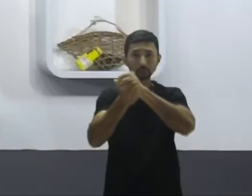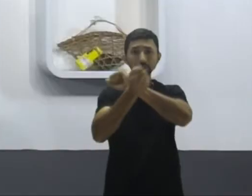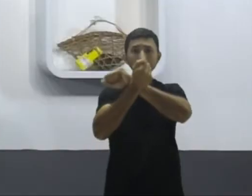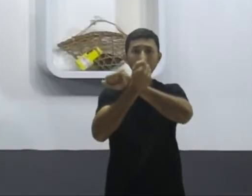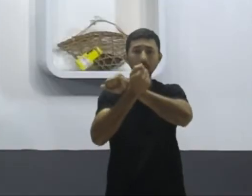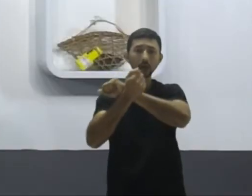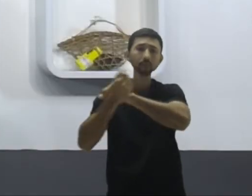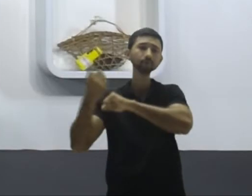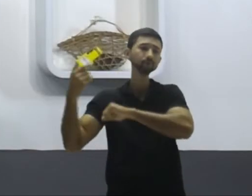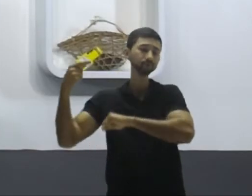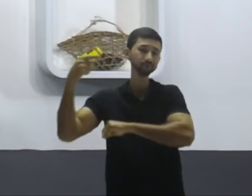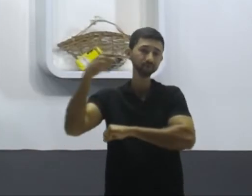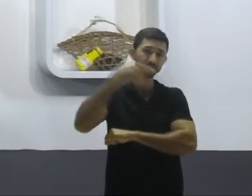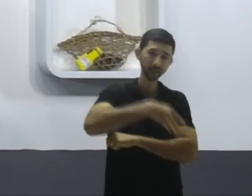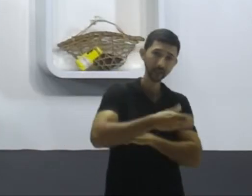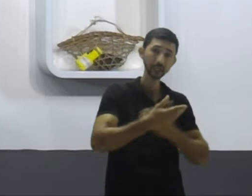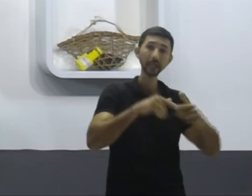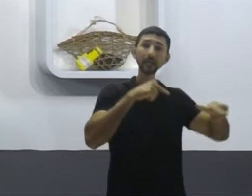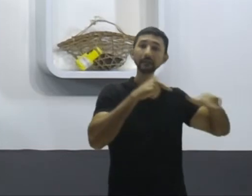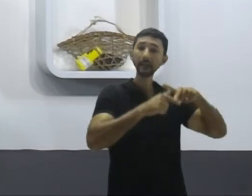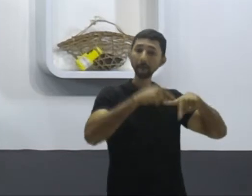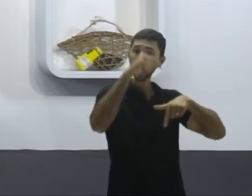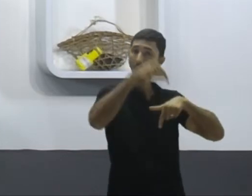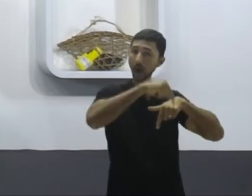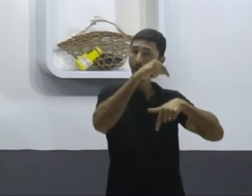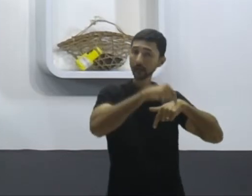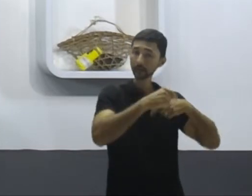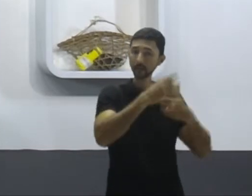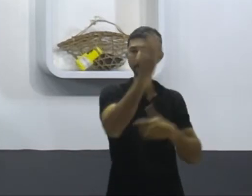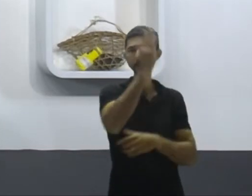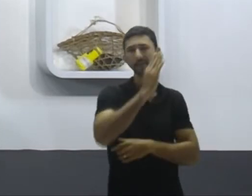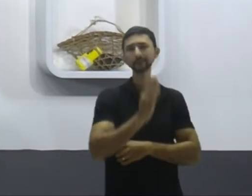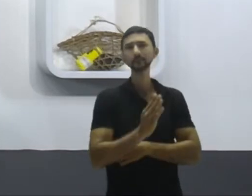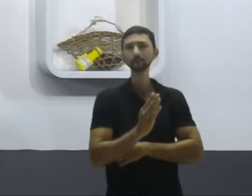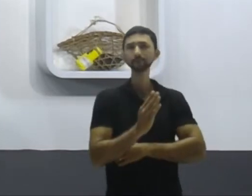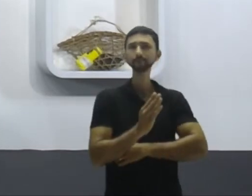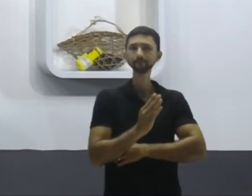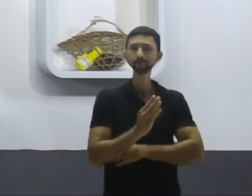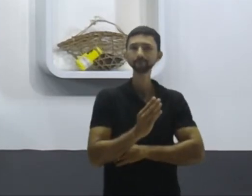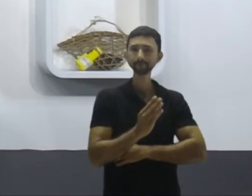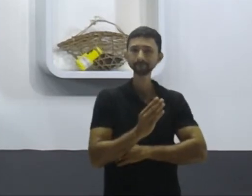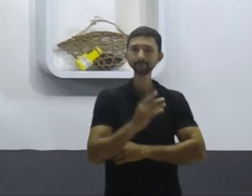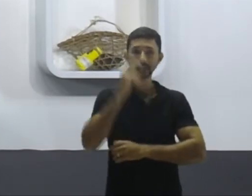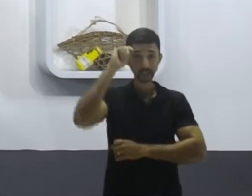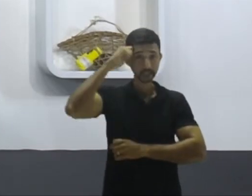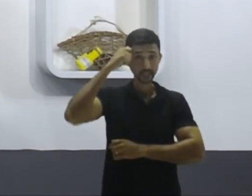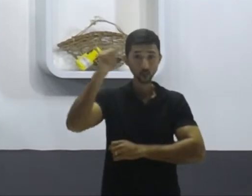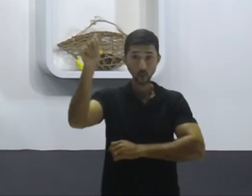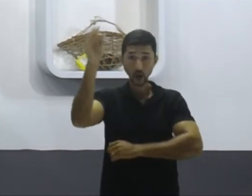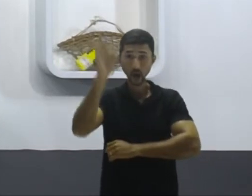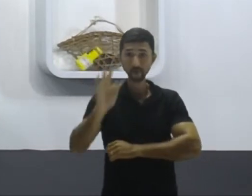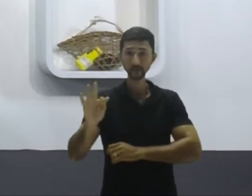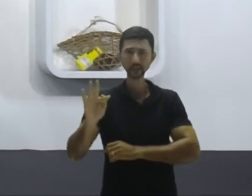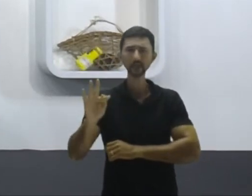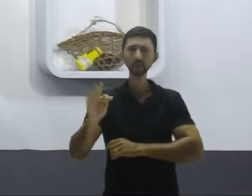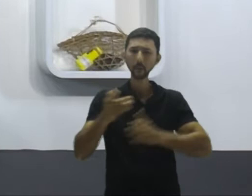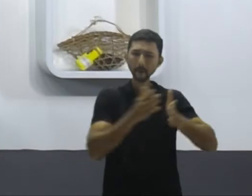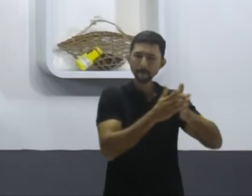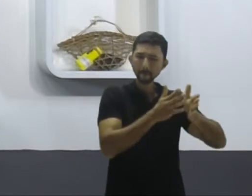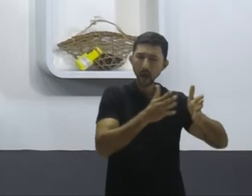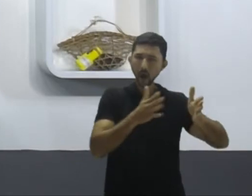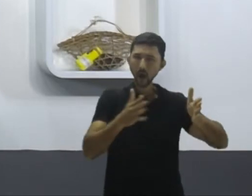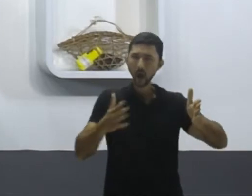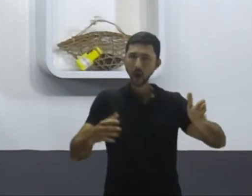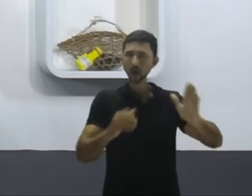referendam a utilização da mão de obra do negro africano durante todo o período colonial e imperial